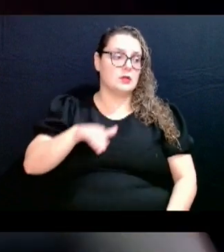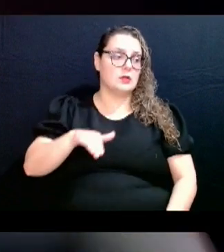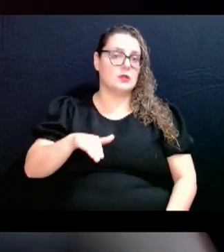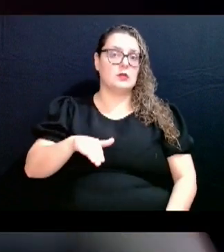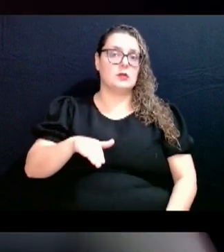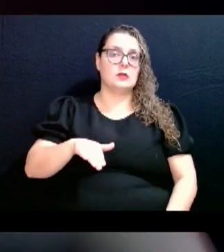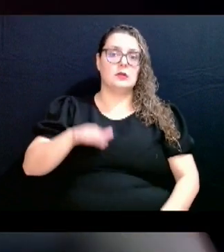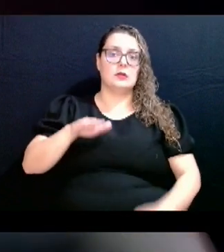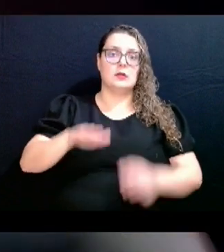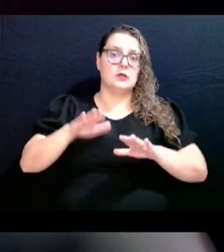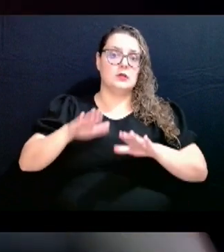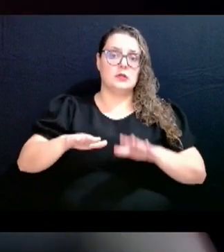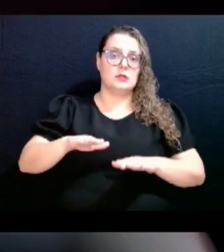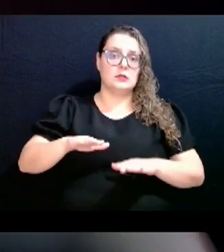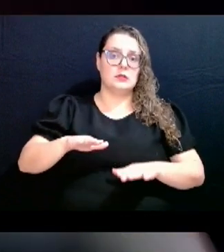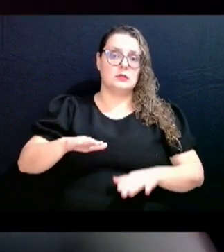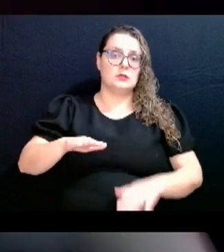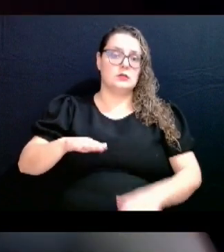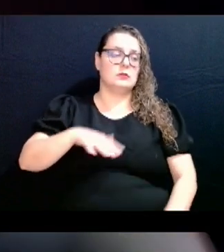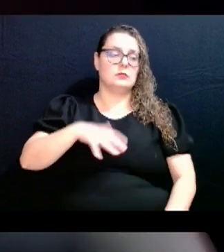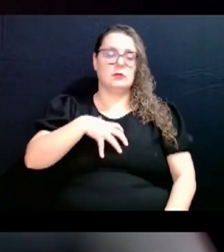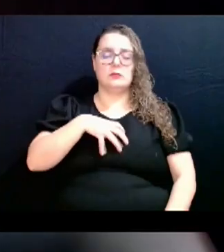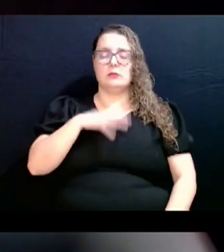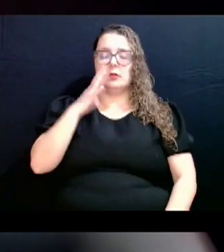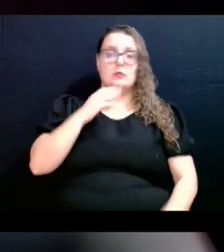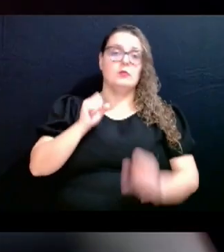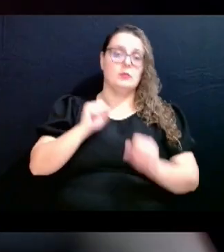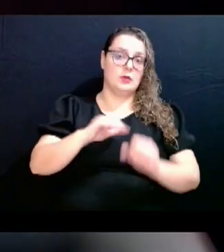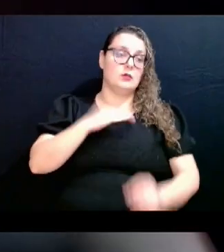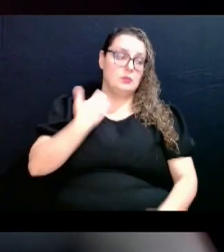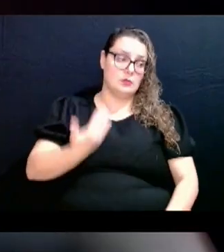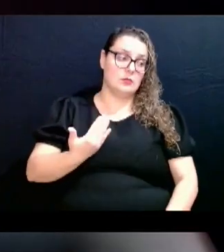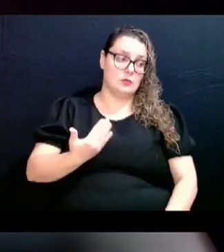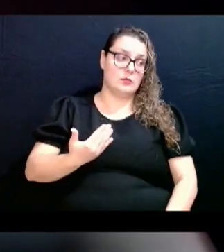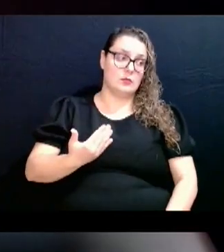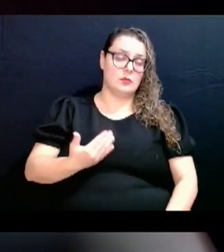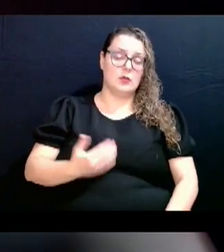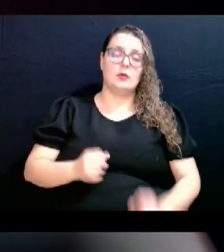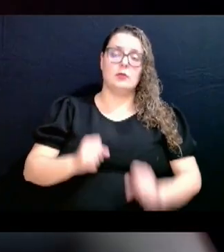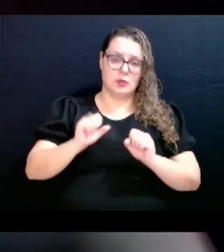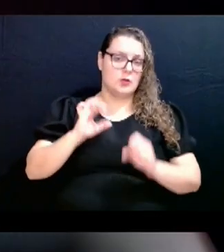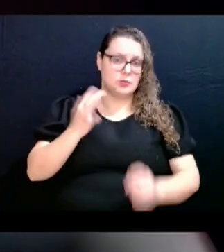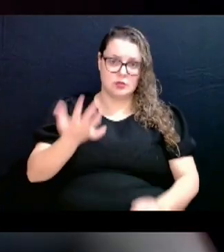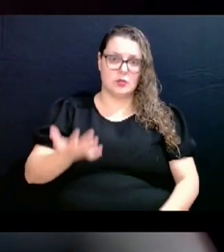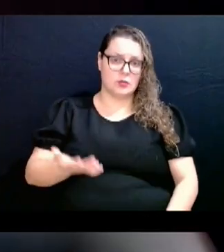vir até óbito, né? A gente pode chegar ao extremo, porque acontece mesmo. Então, ela teria, sim,